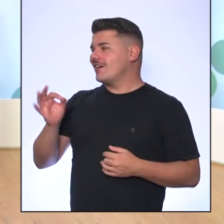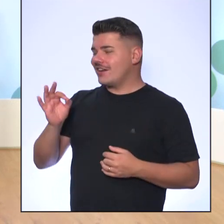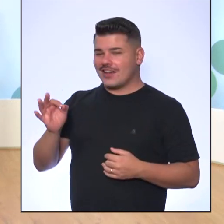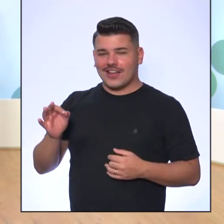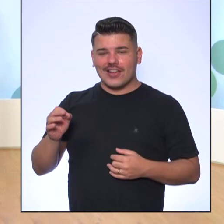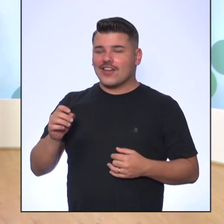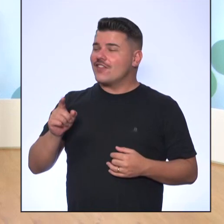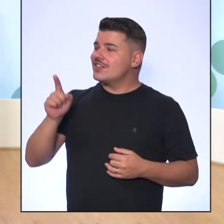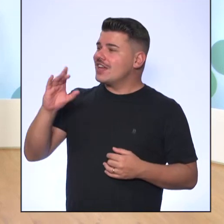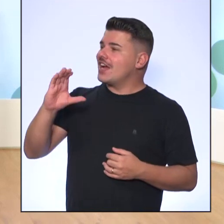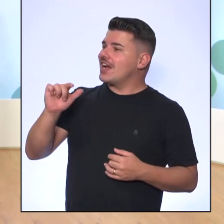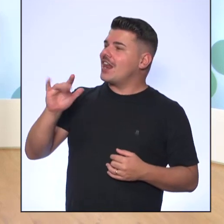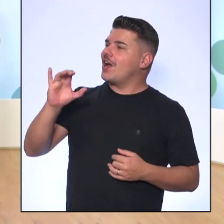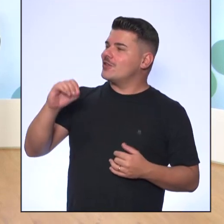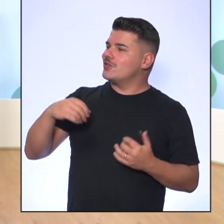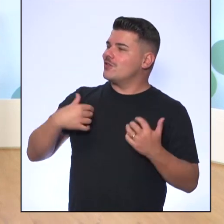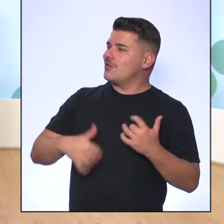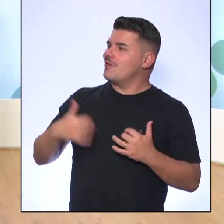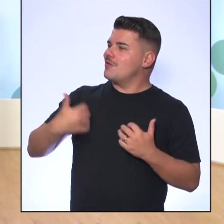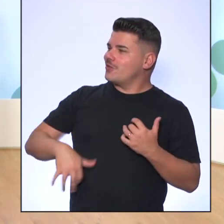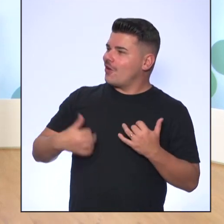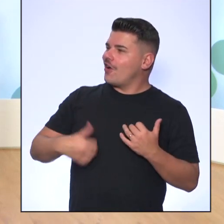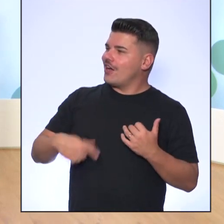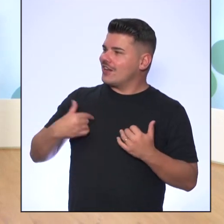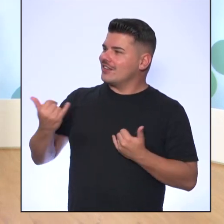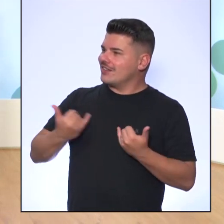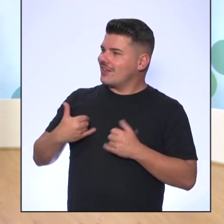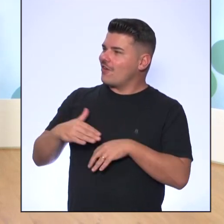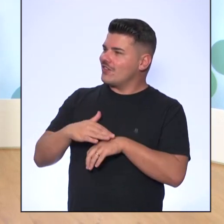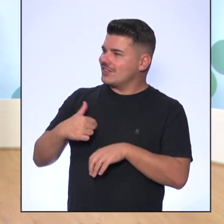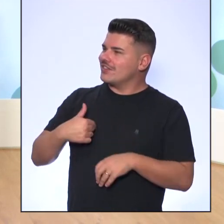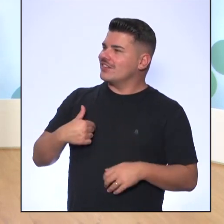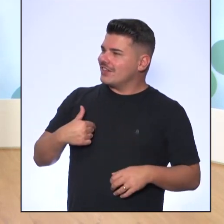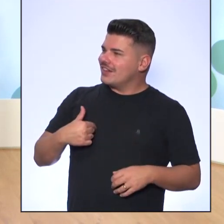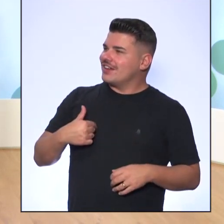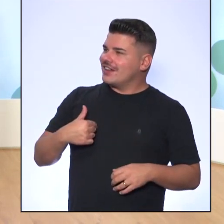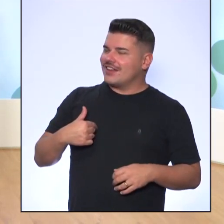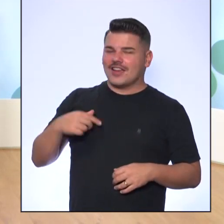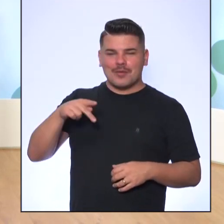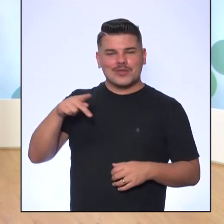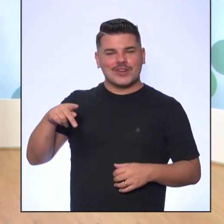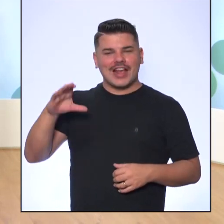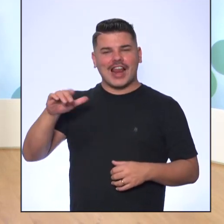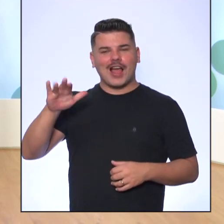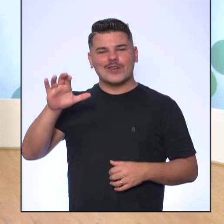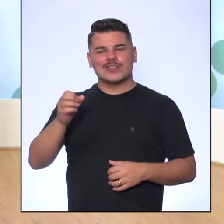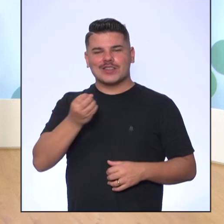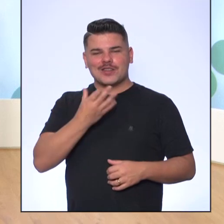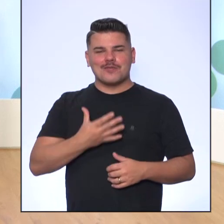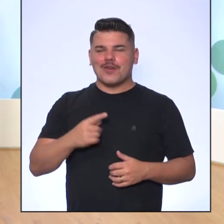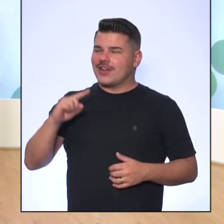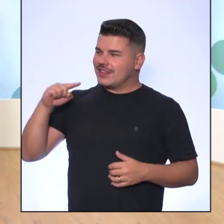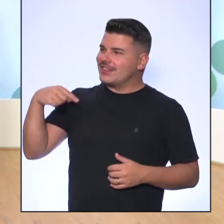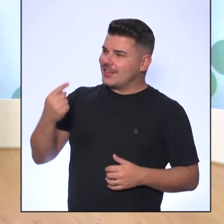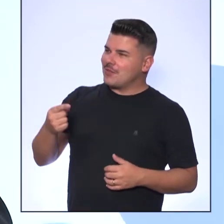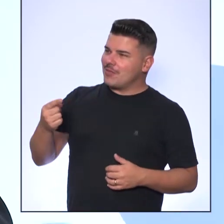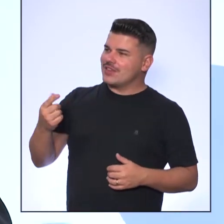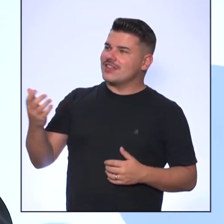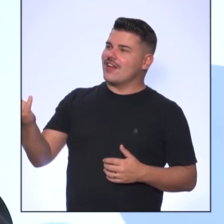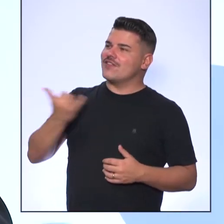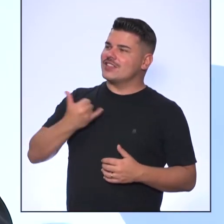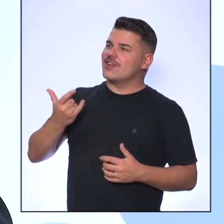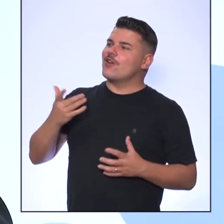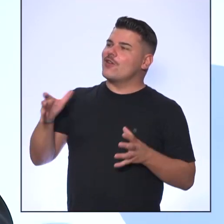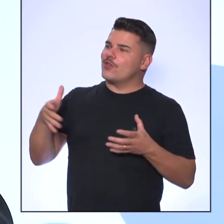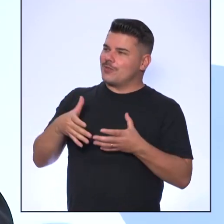Você que toca baixo, Cláudio. Cláudio que estava aqui batendo papo com a gente, né? Professor Cláudio, muito legal. Depois diz aí o nome da banda,